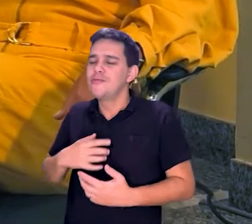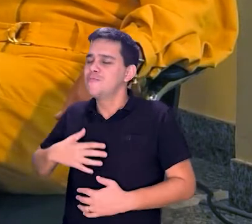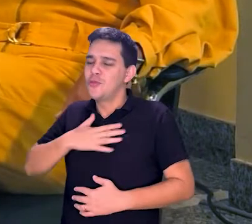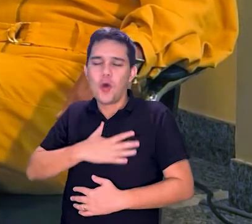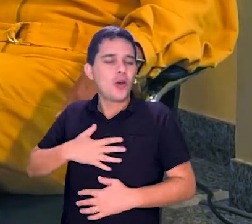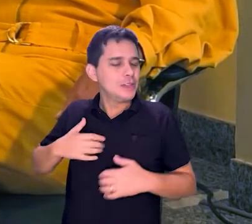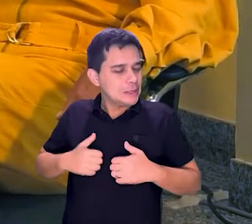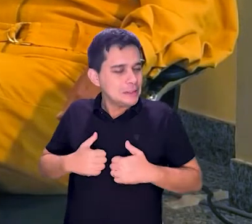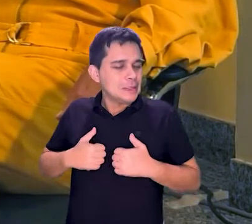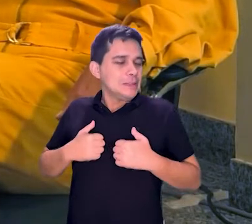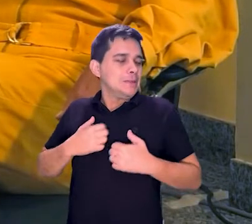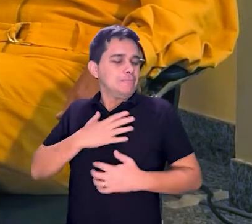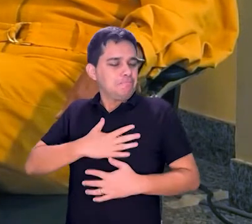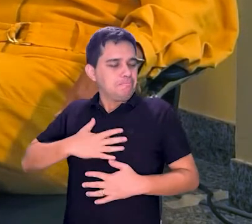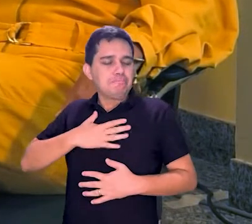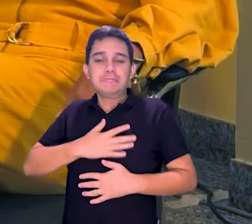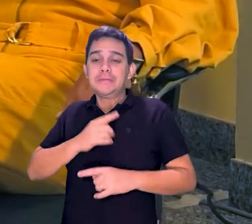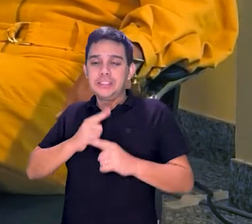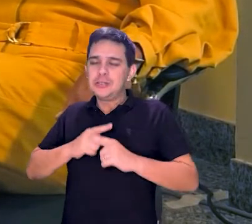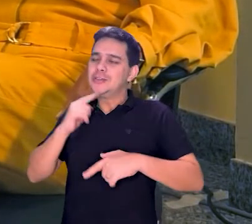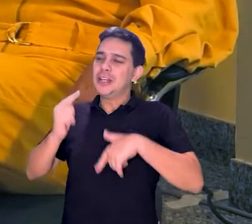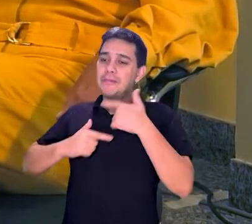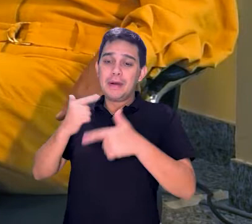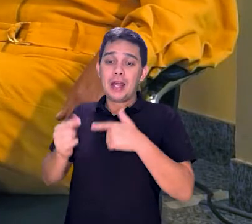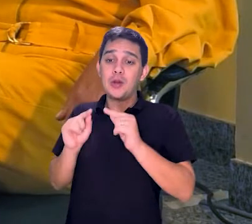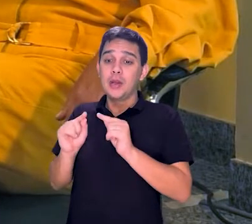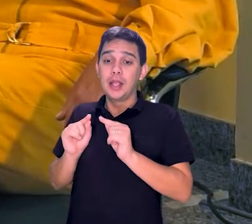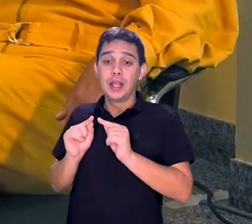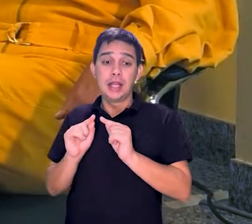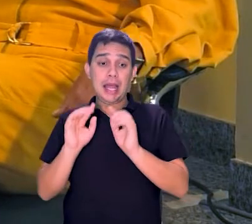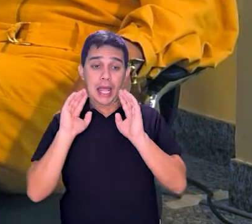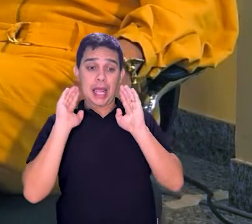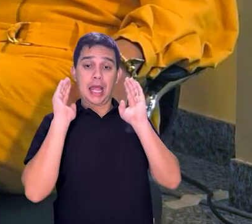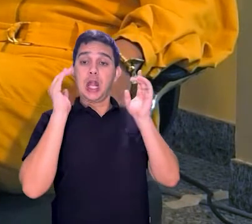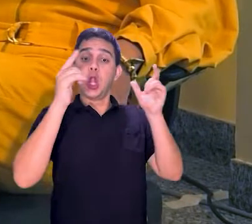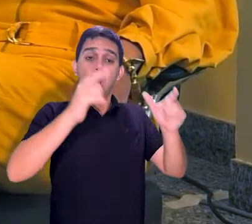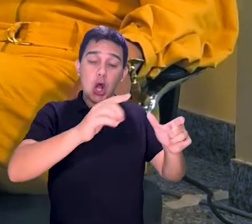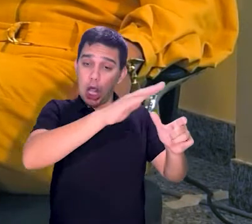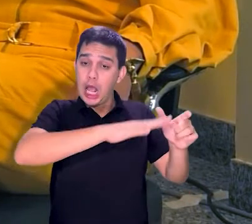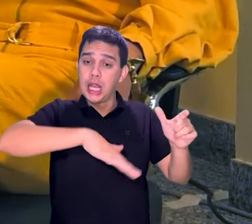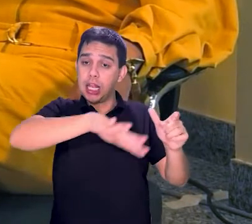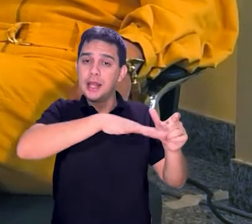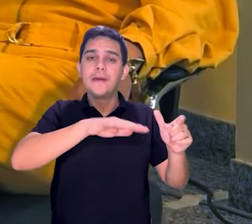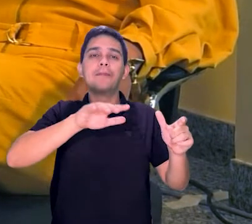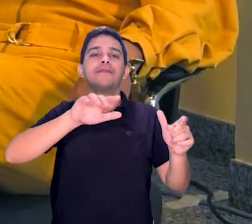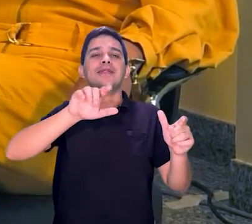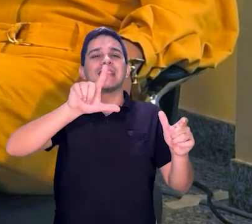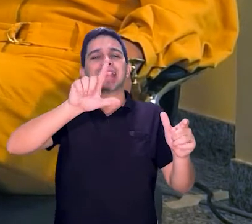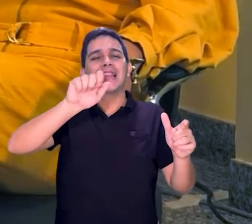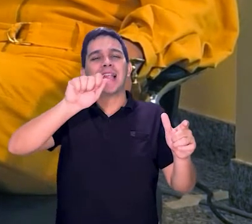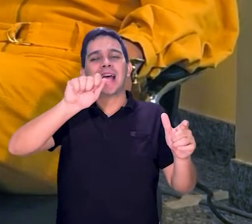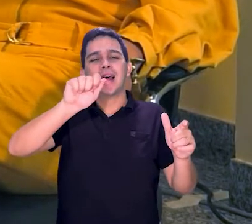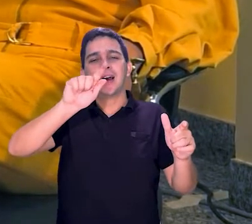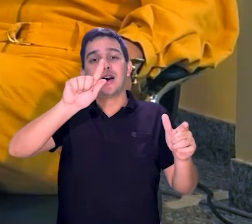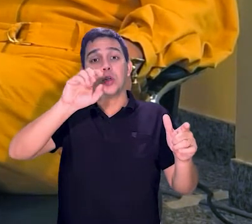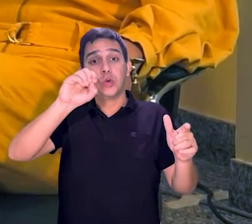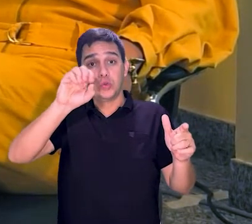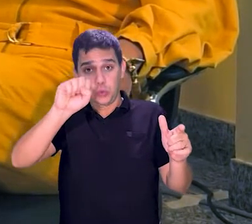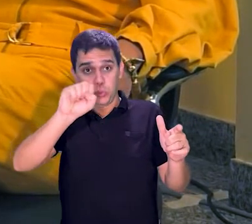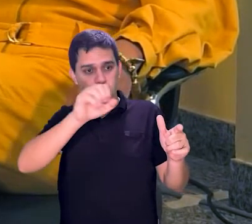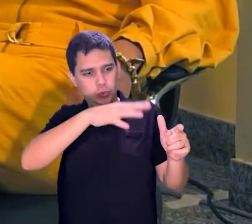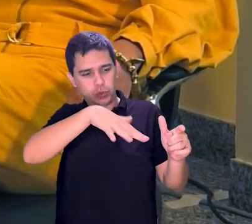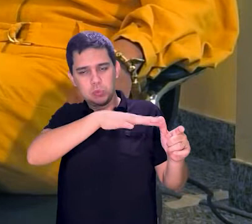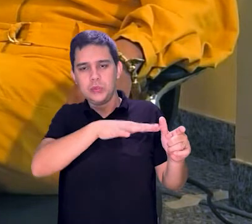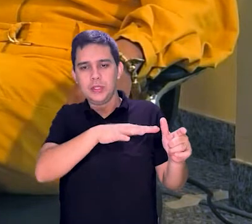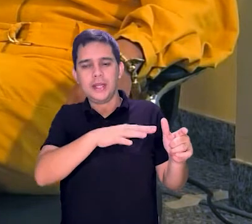minha atuação em relação na região dos lagos. Eu tive uma participação,